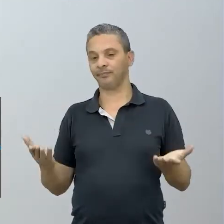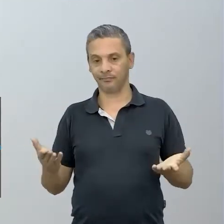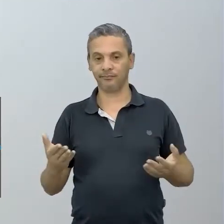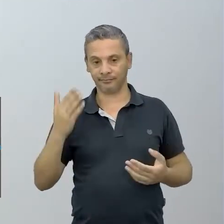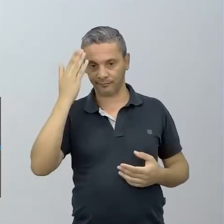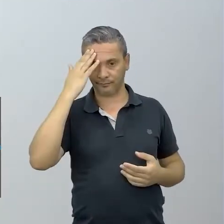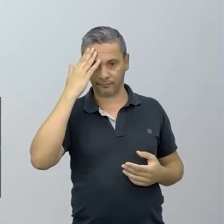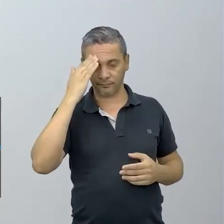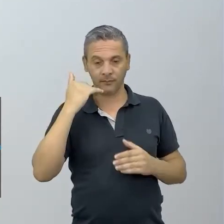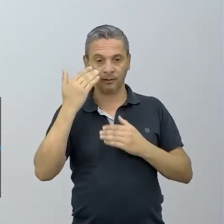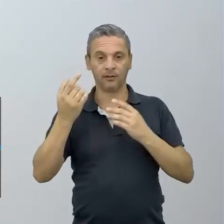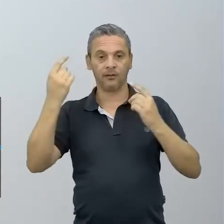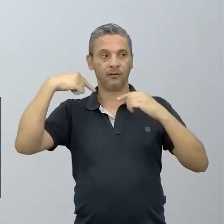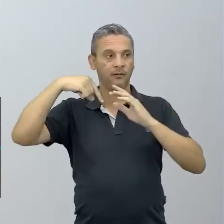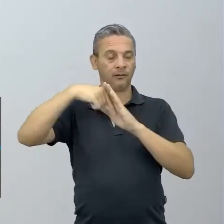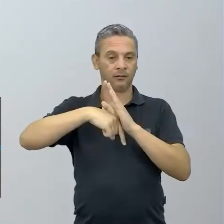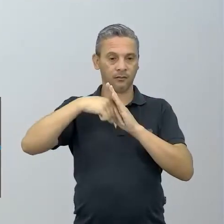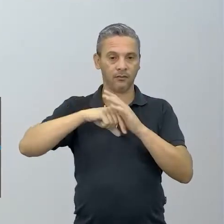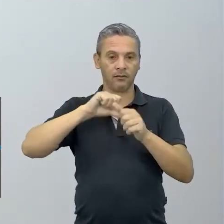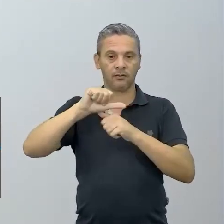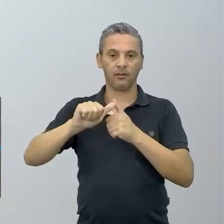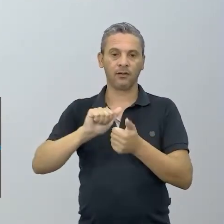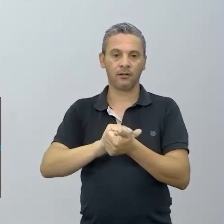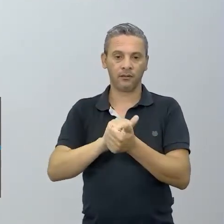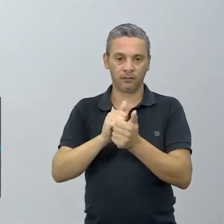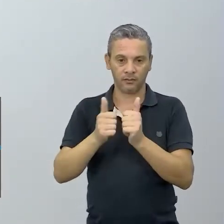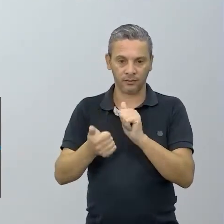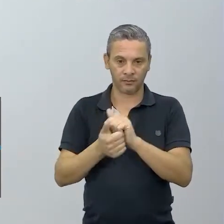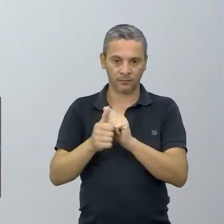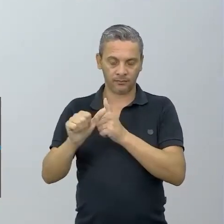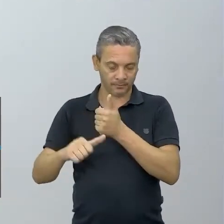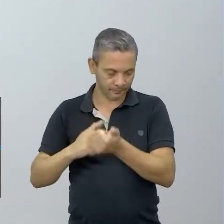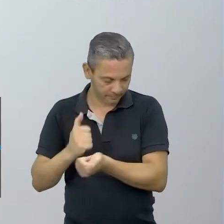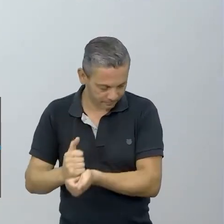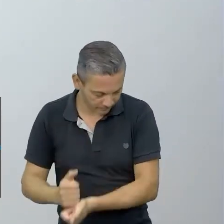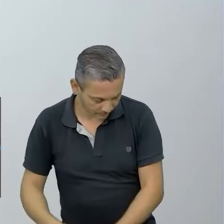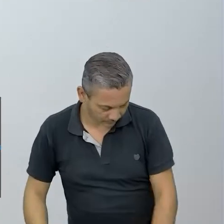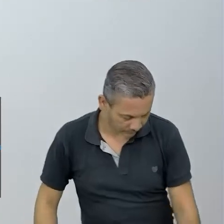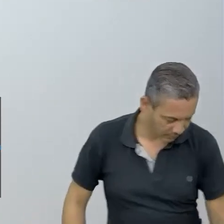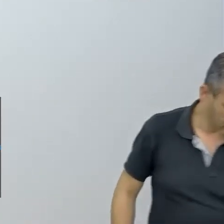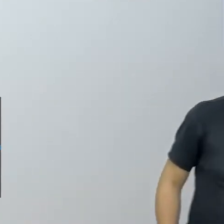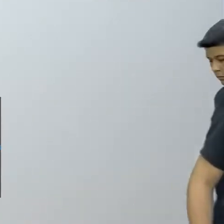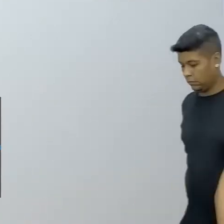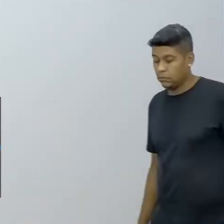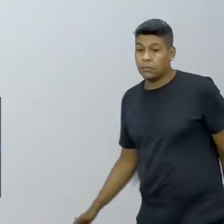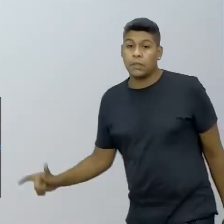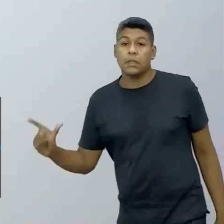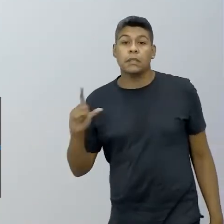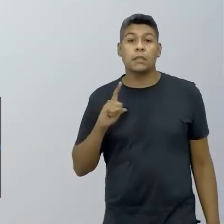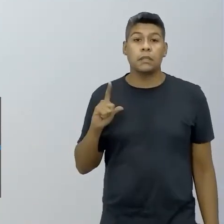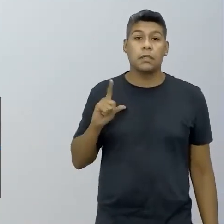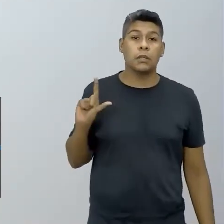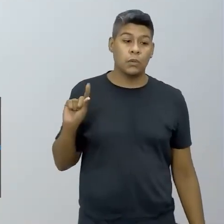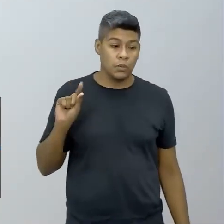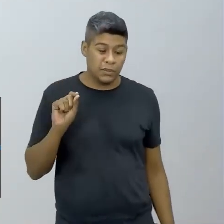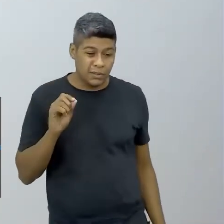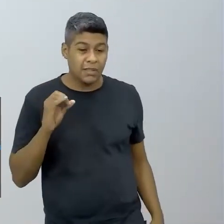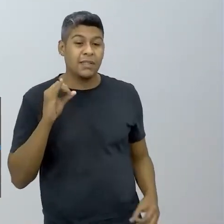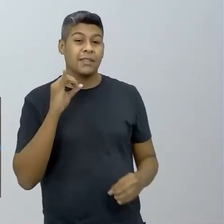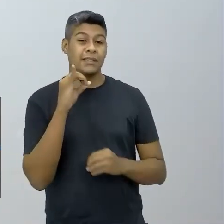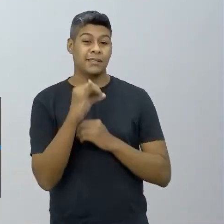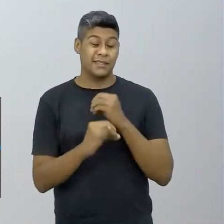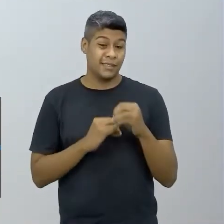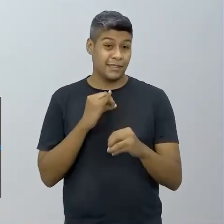ter alternativas, a gente fala assim, fontes alternativas, né? A gente tem a majoritária que é a hidrelétrica e ela é forte aqui no